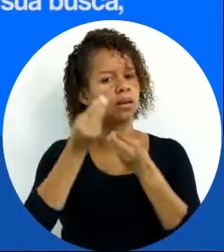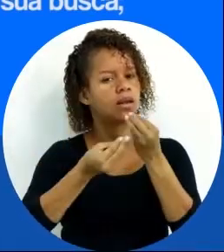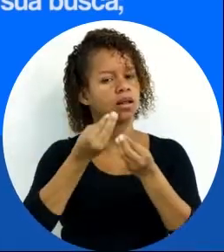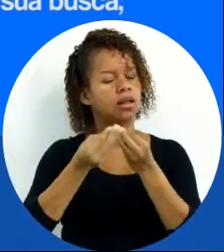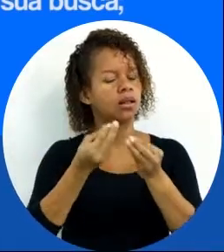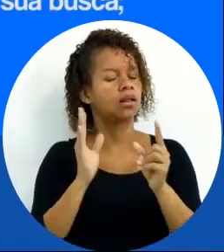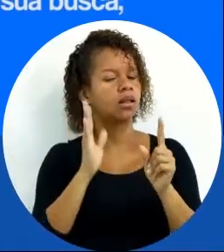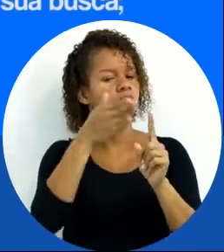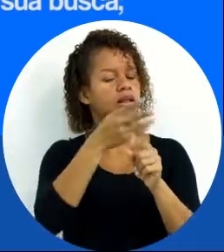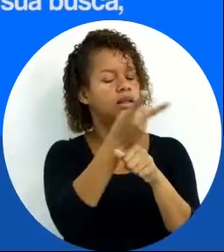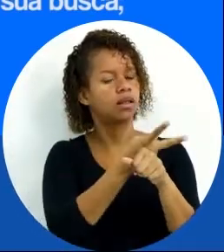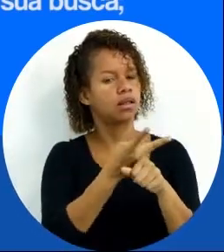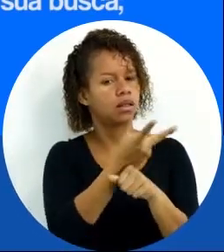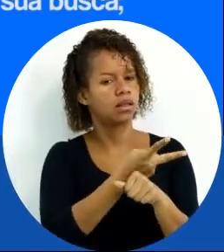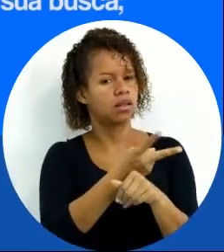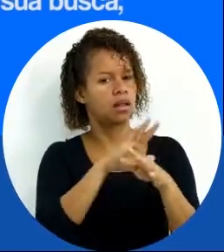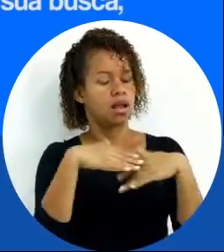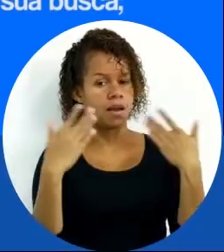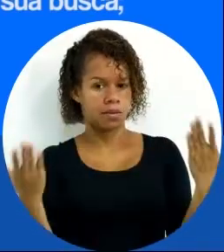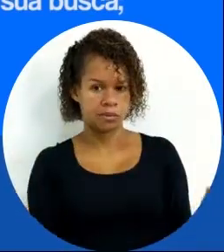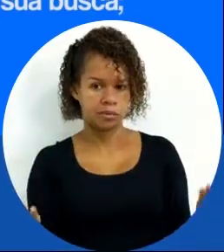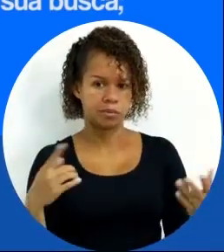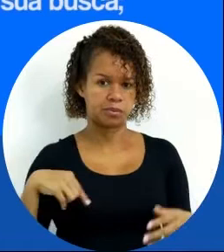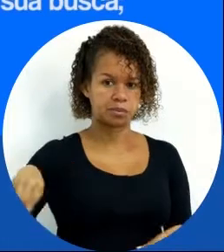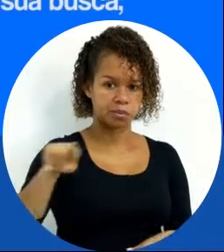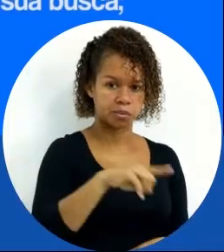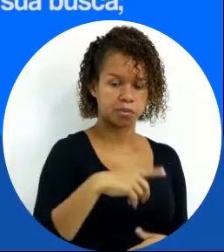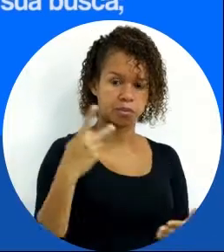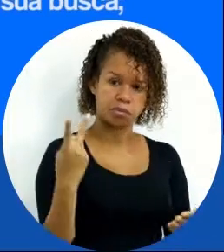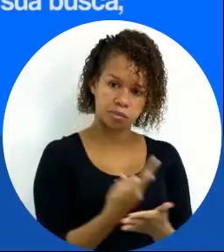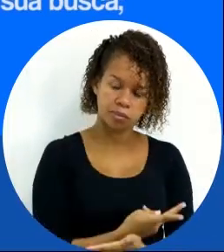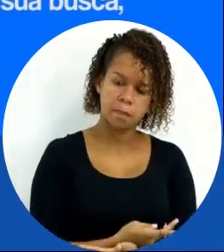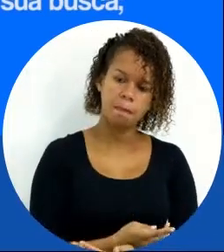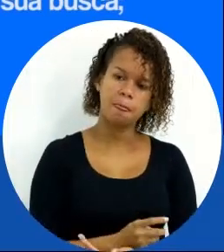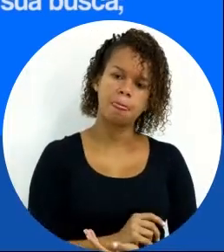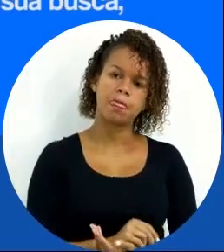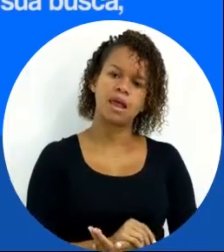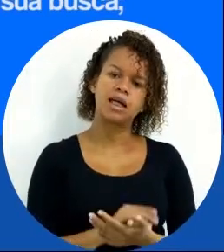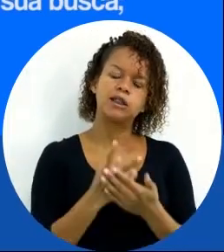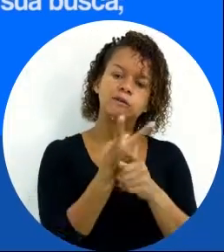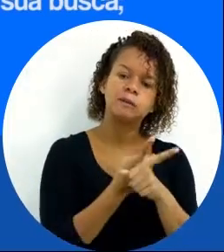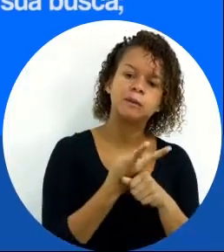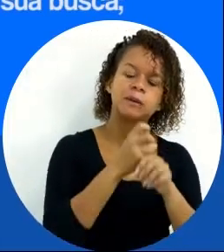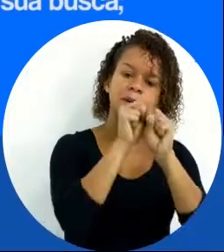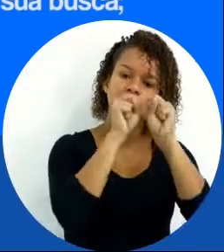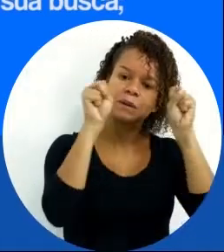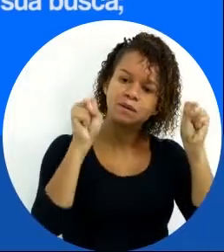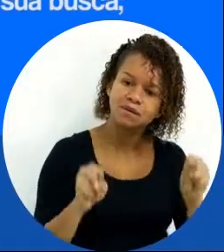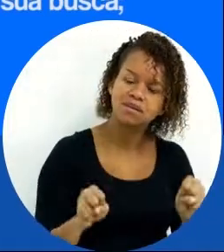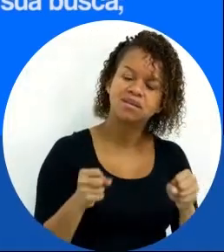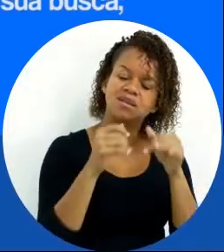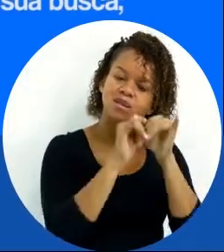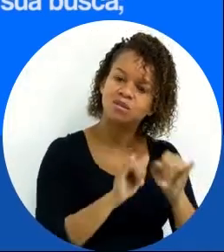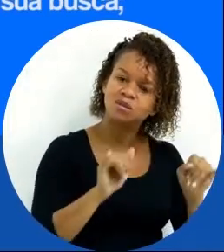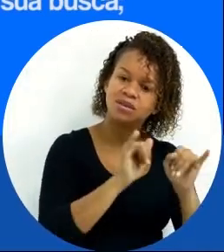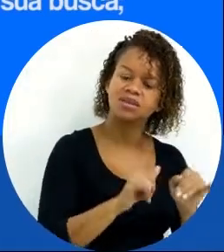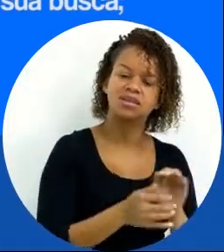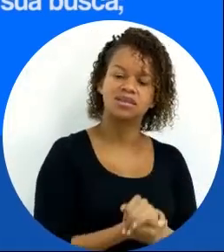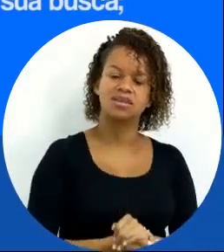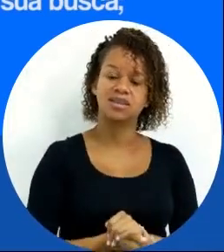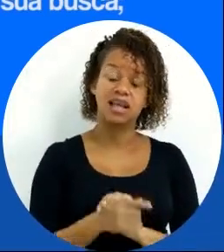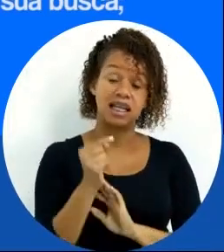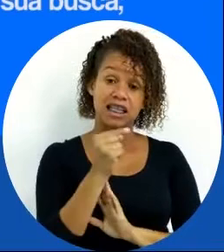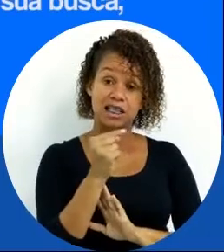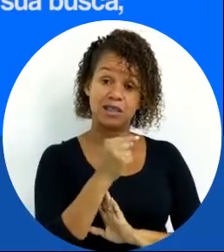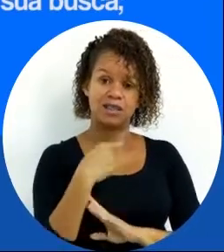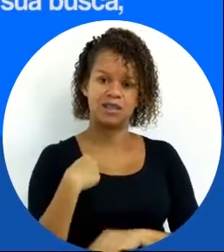entendimento que ele tem sobre expressões de busca e, a partir disso, ele realizar a busca em um sistema de recuperação de informação. Então